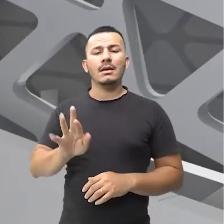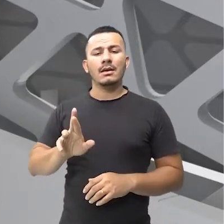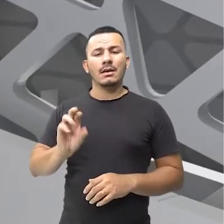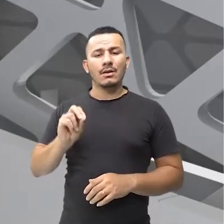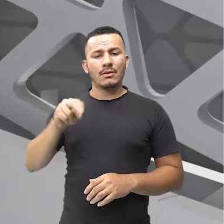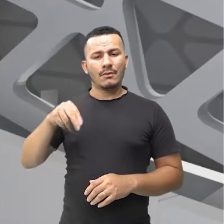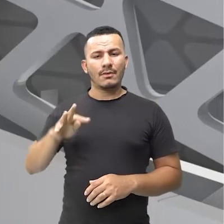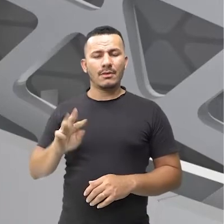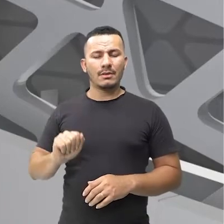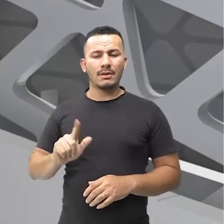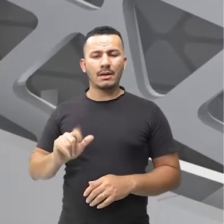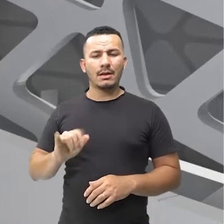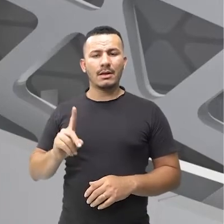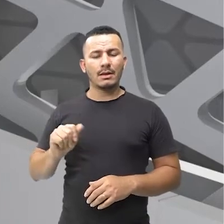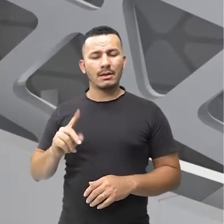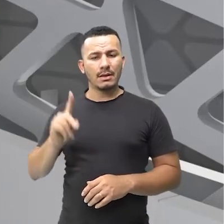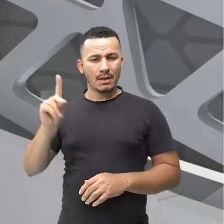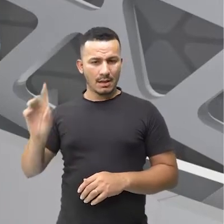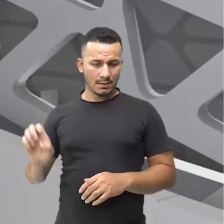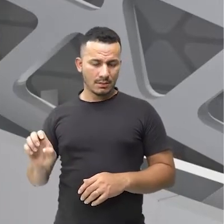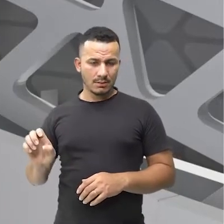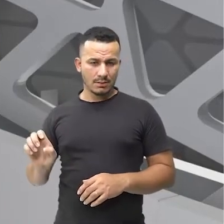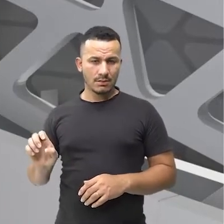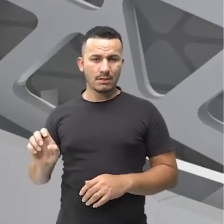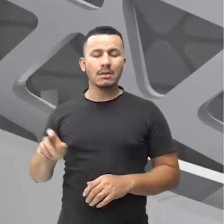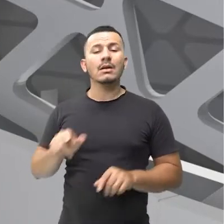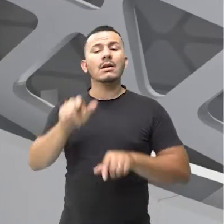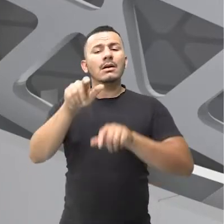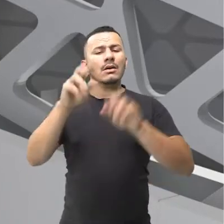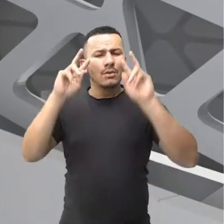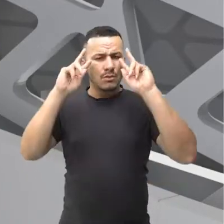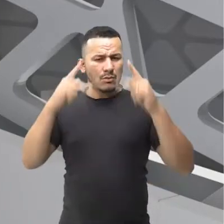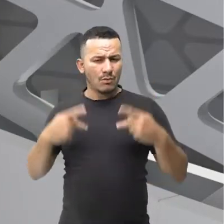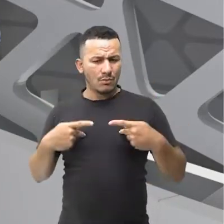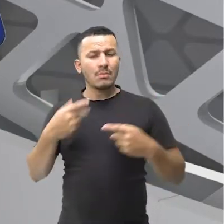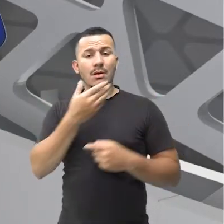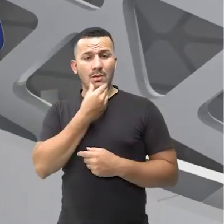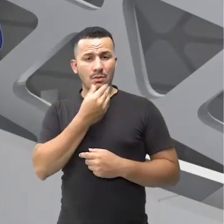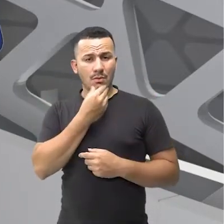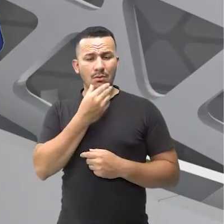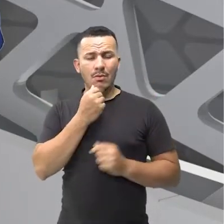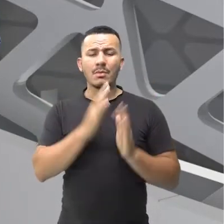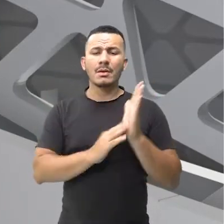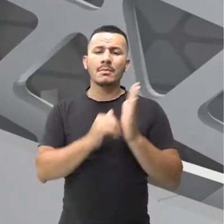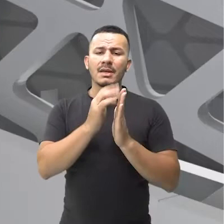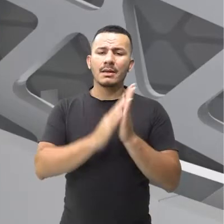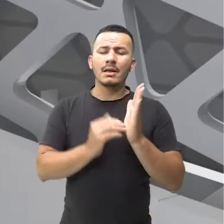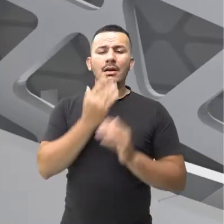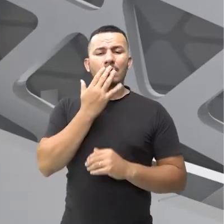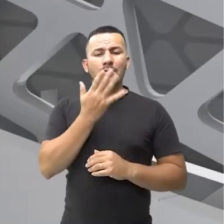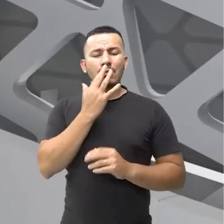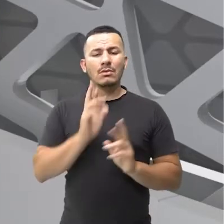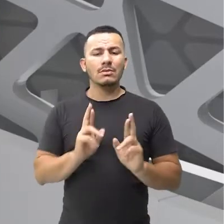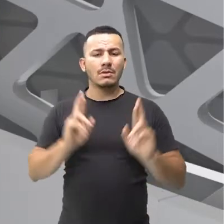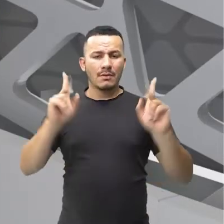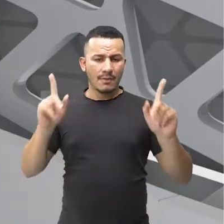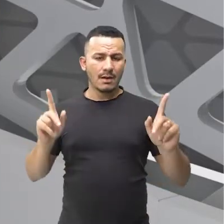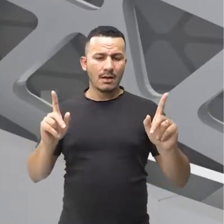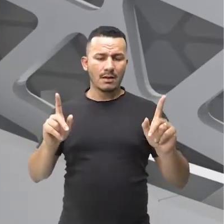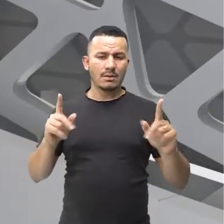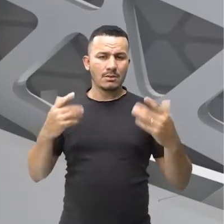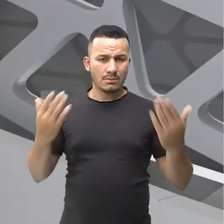vai analisar. Os homens eram pintados de cores diferentes das mulheres, então é uma pintura